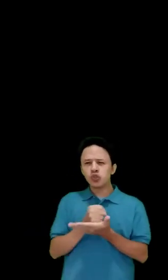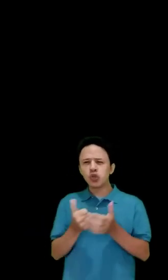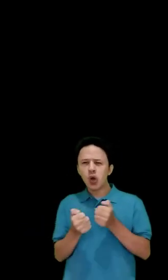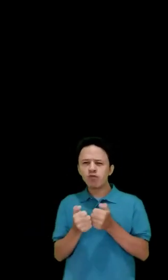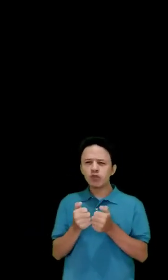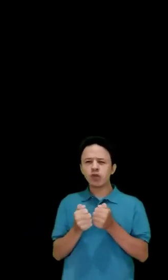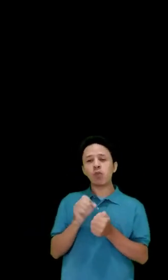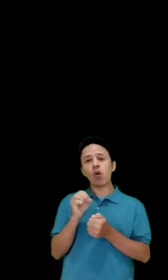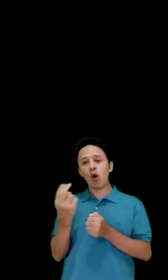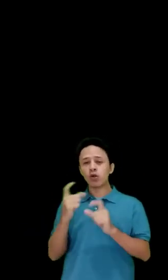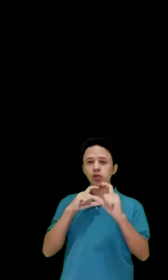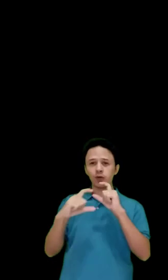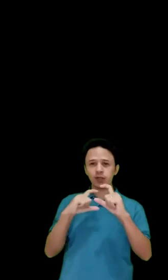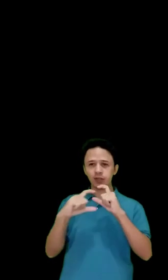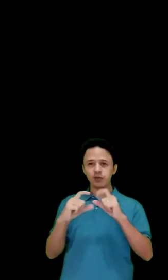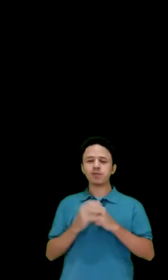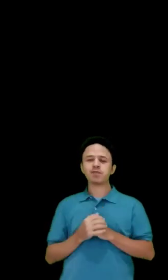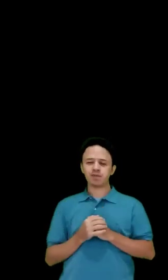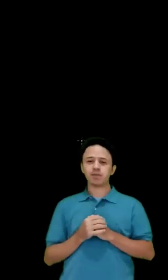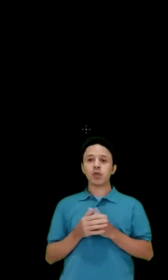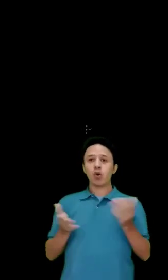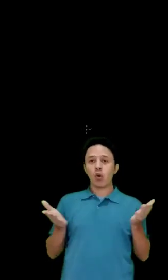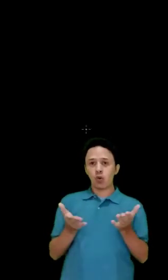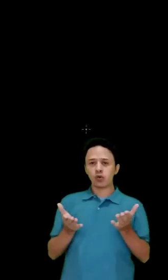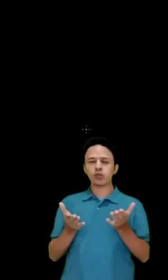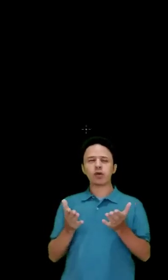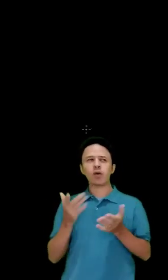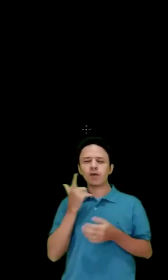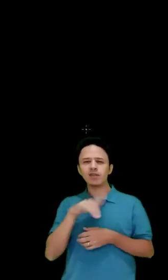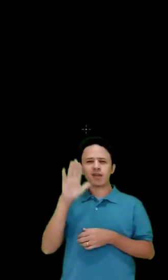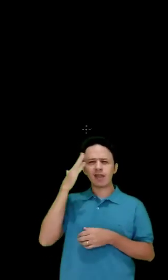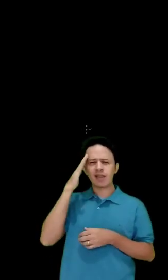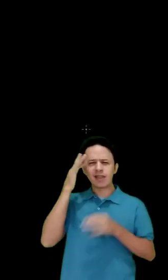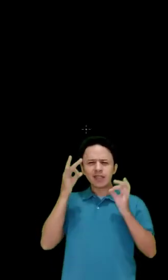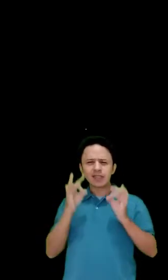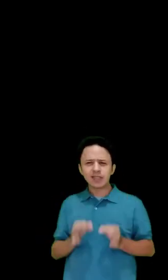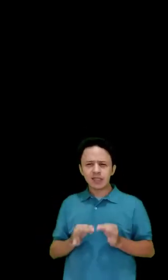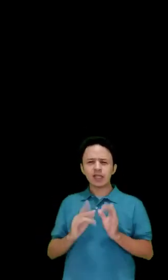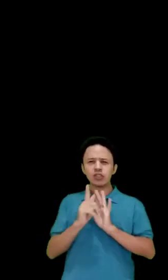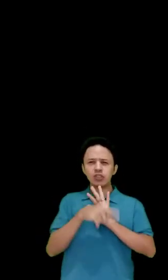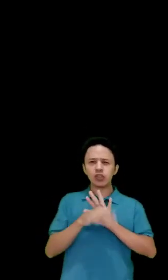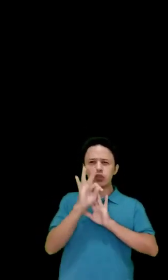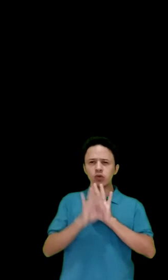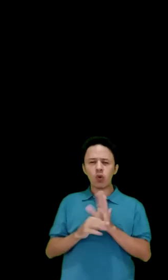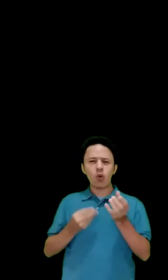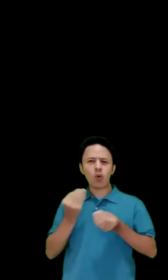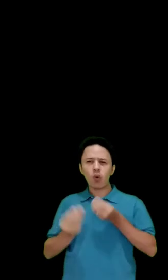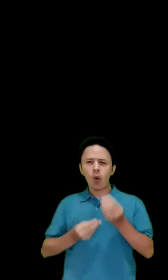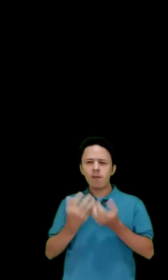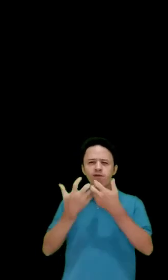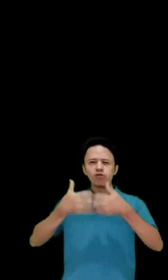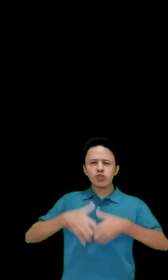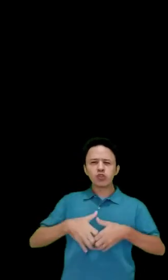videogame ou uma história em quadrinhos? Bom, para o vídeo de hoje, para que a gente compreenda esse gênero textual, para que a gente compreenda